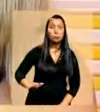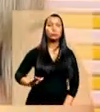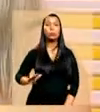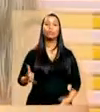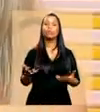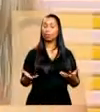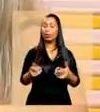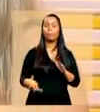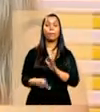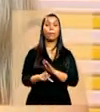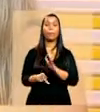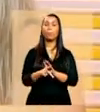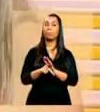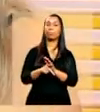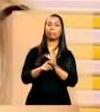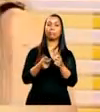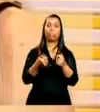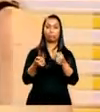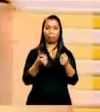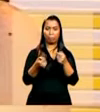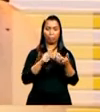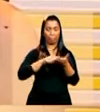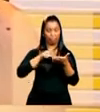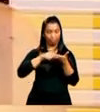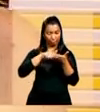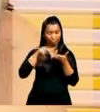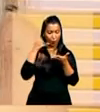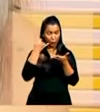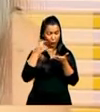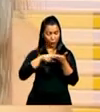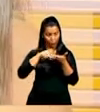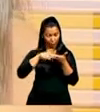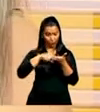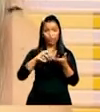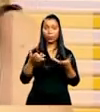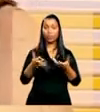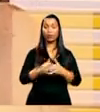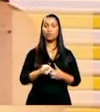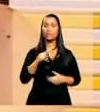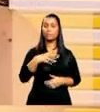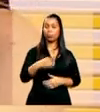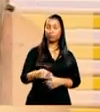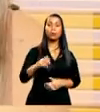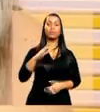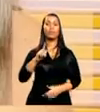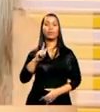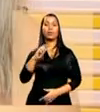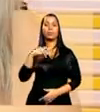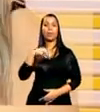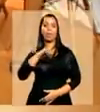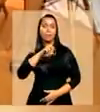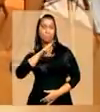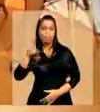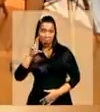cedo nessa era digital. A Com mesmo estava citando, né? Que eu tenho um filho gamer.